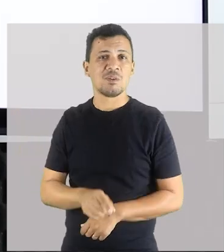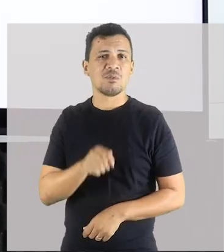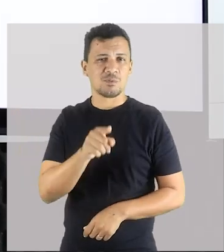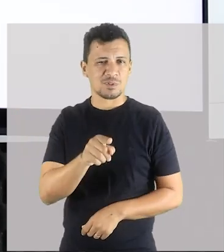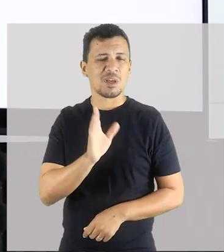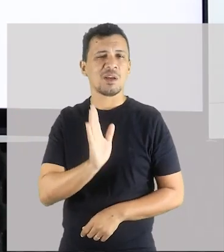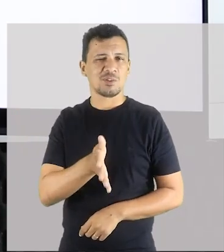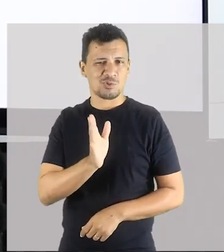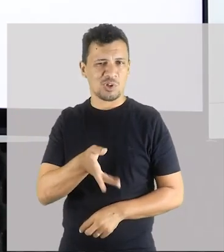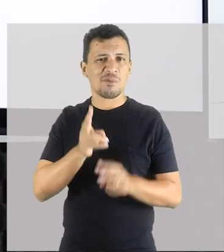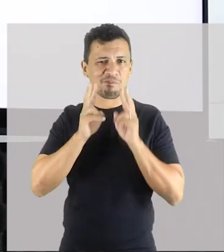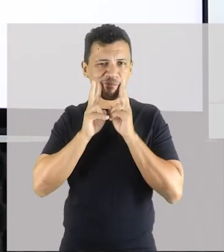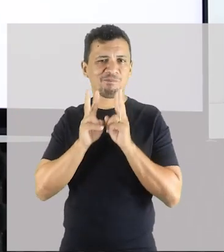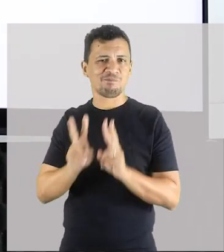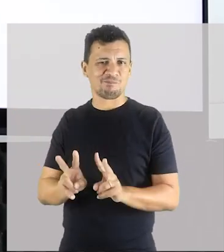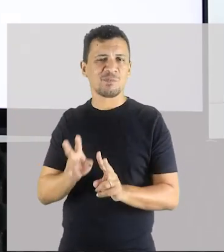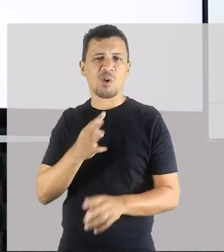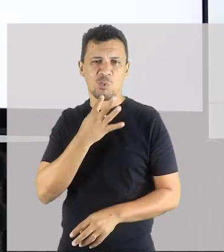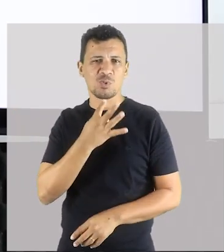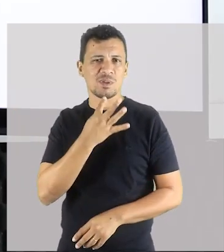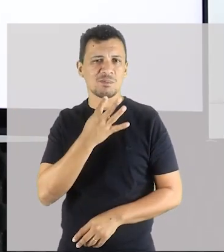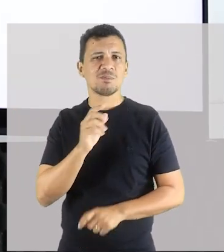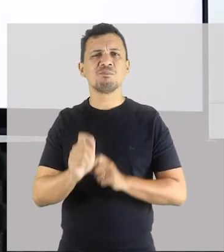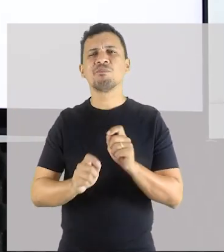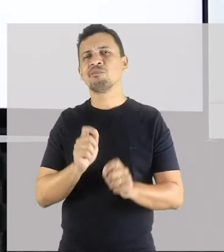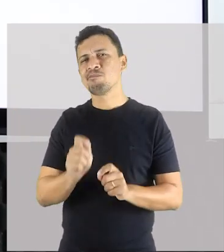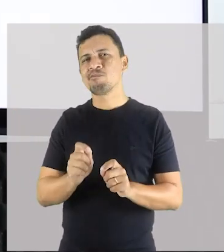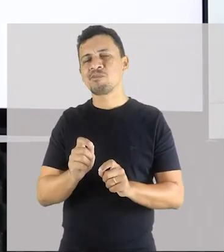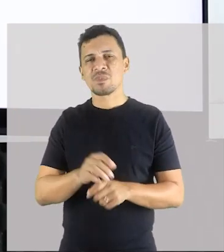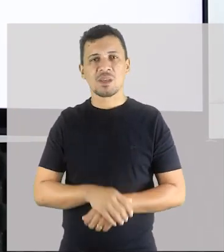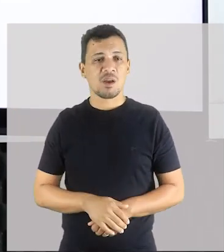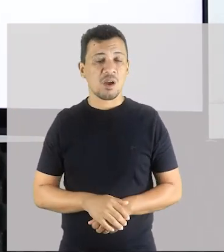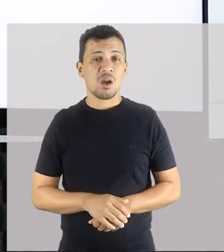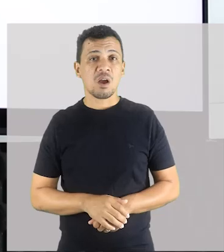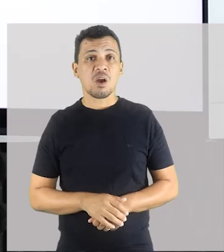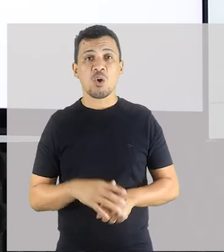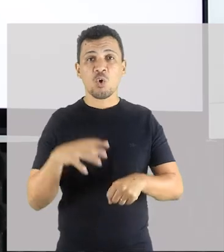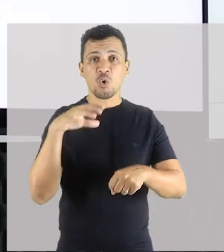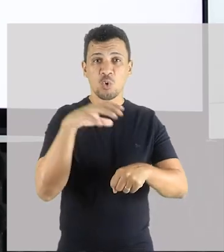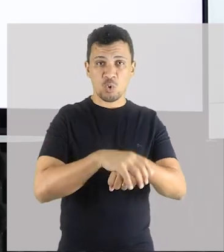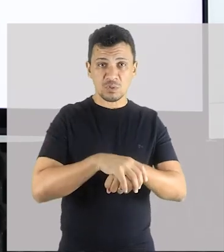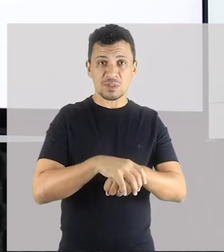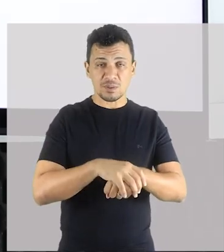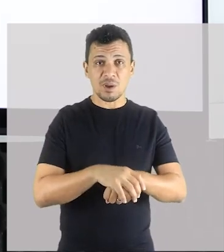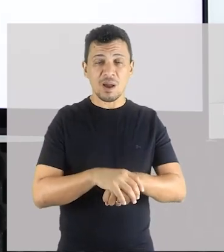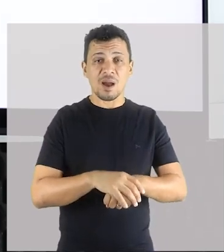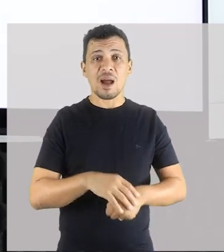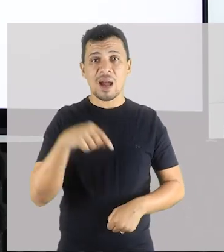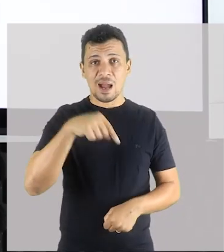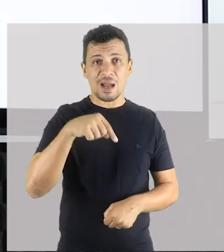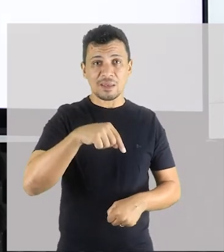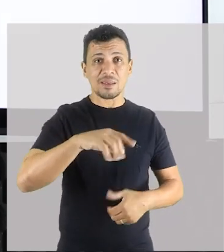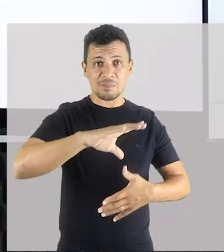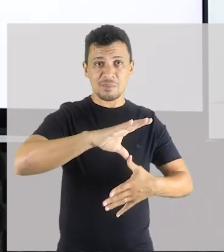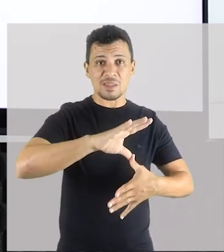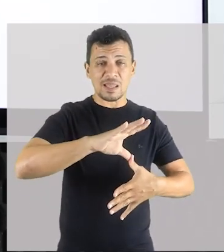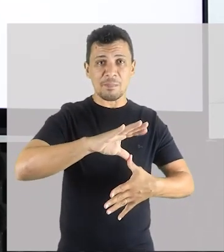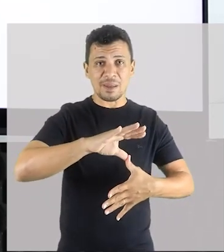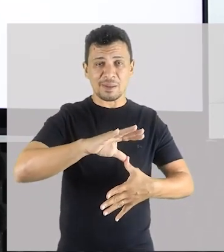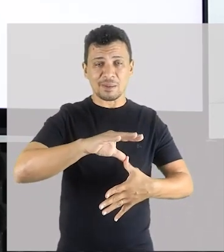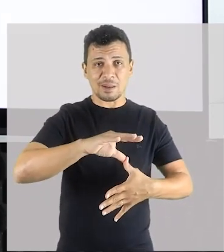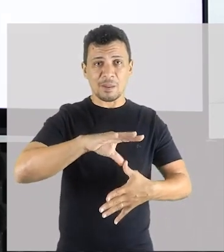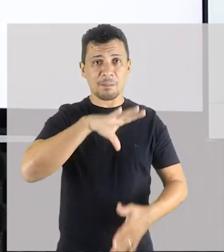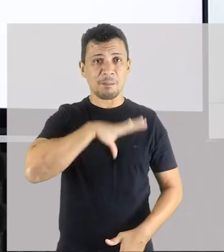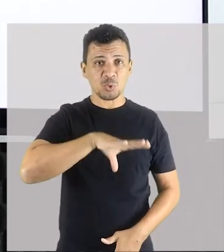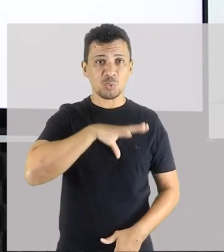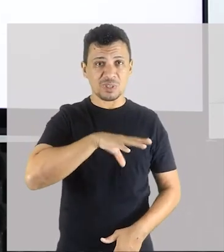ouviu o seguinte ponto. A colonização aqui na América Portuguesa era de exploração. E